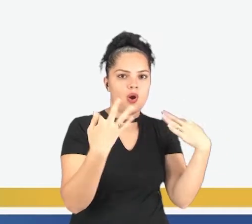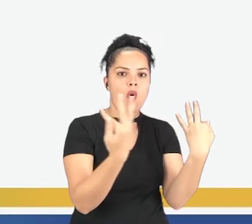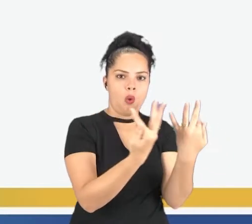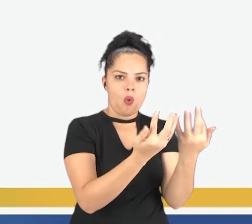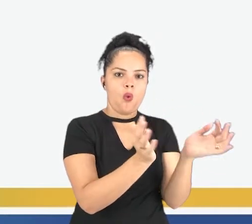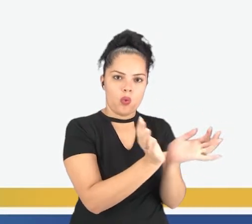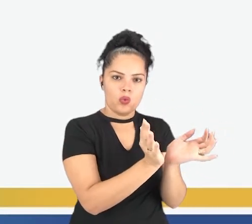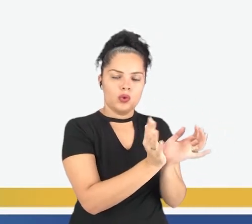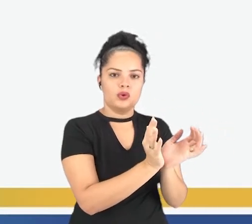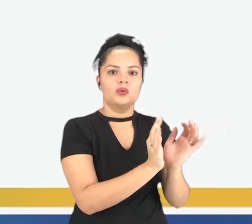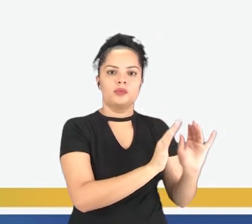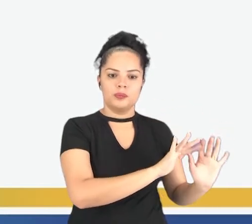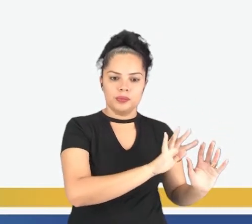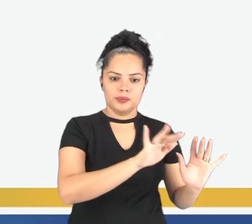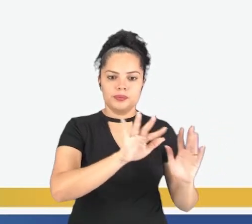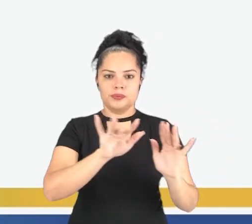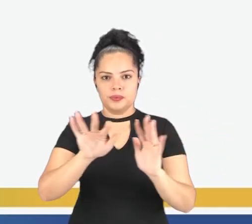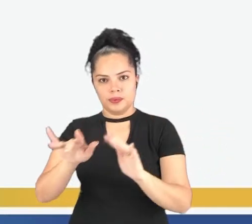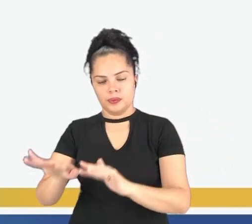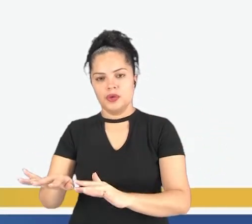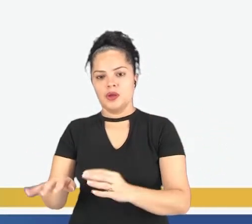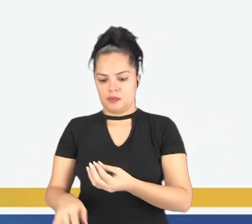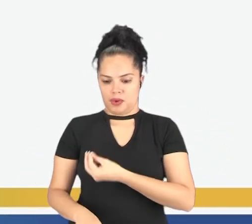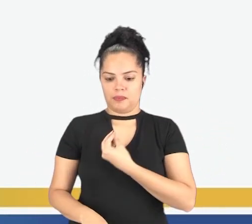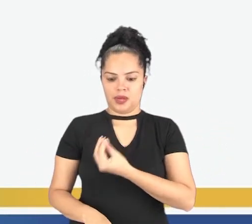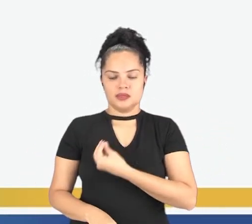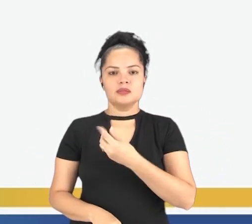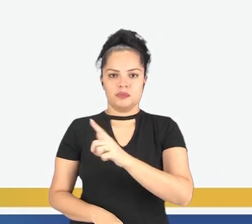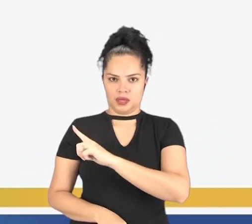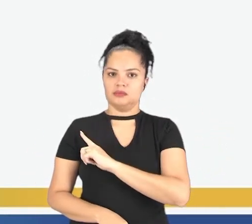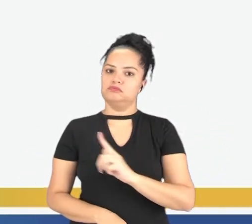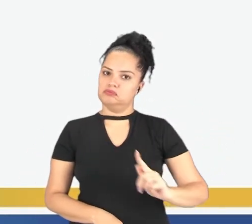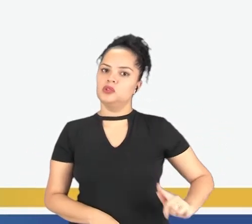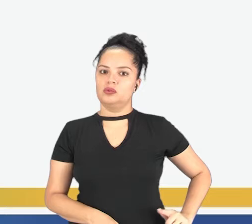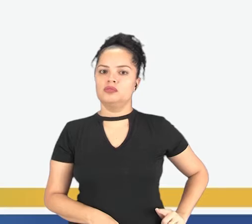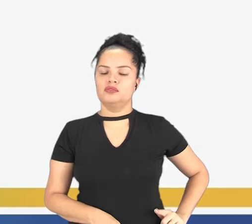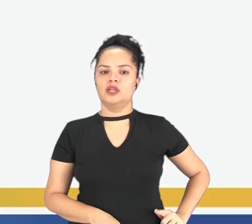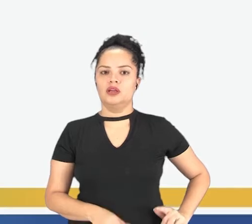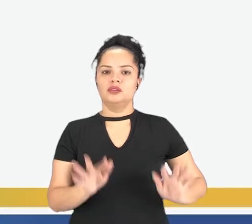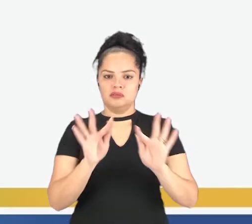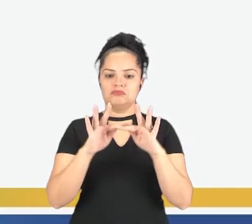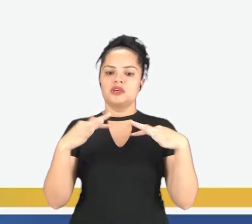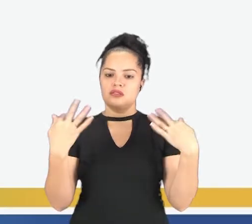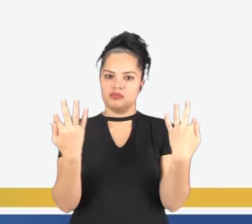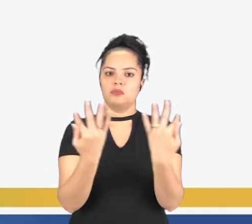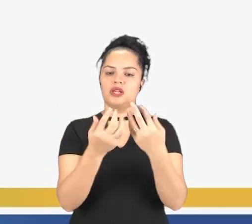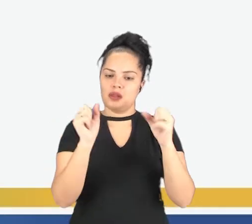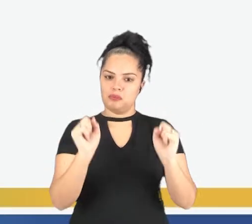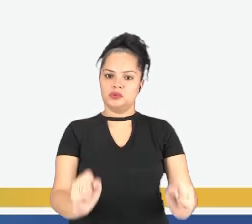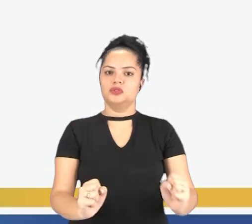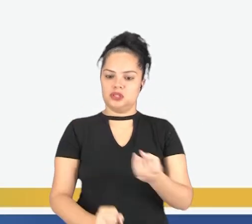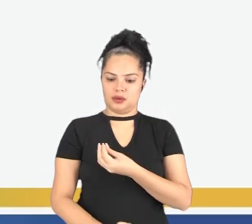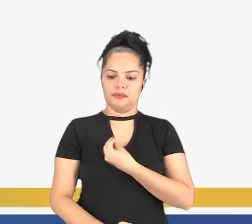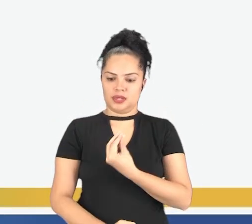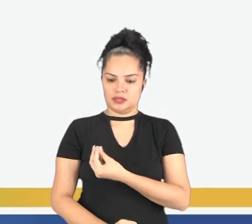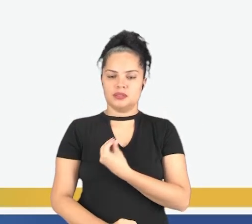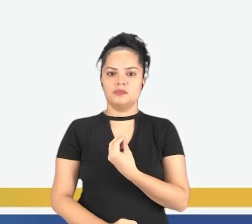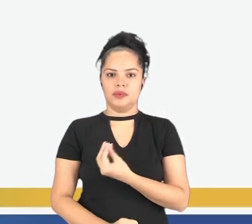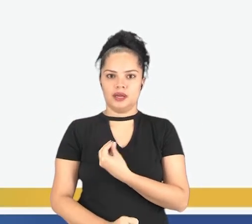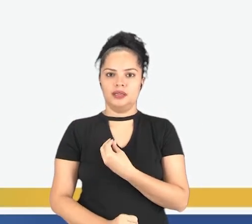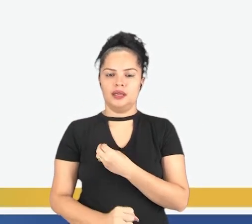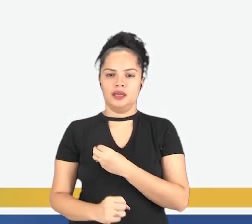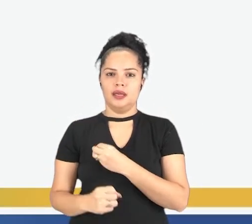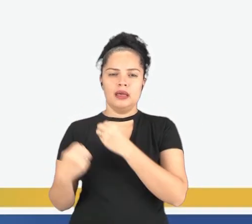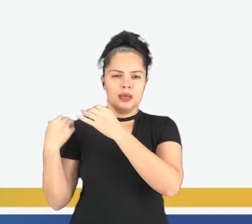sua família a Mayapã para participar no governo. Sempre essas famílias nobres estavam envolvidas no governo, tá? Este arranjo durou 200